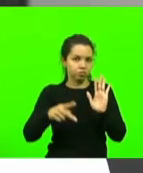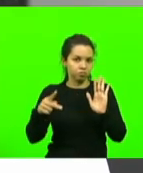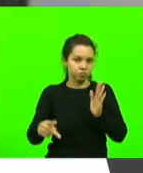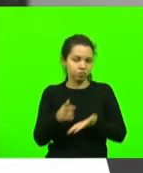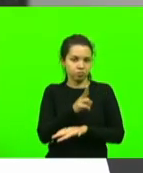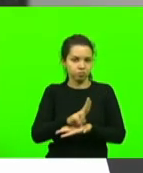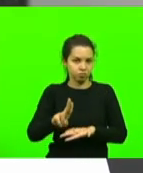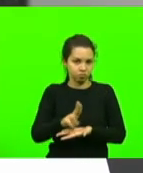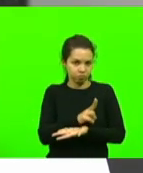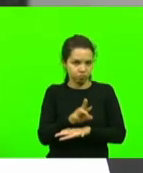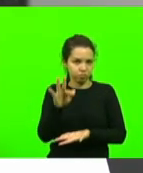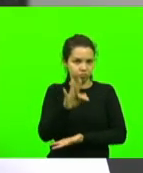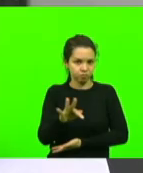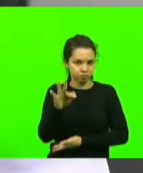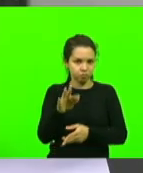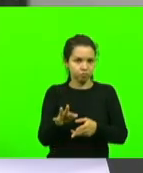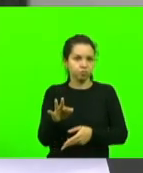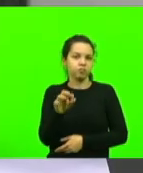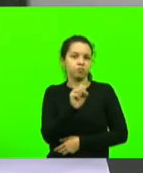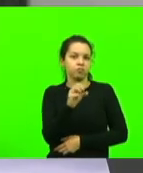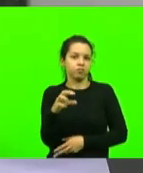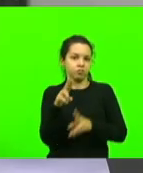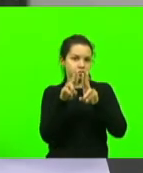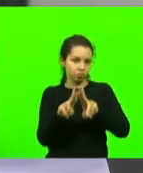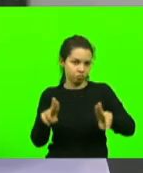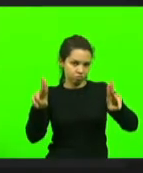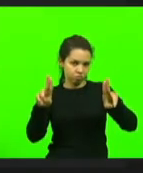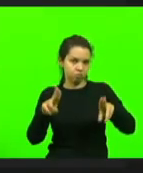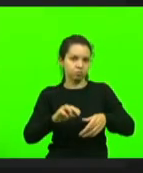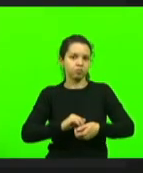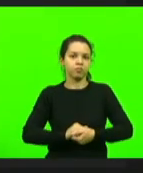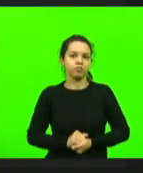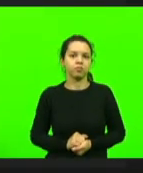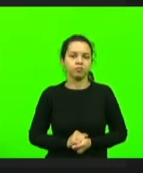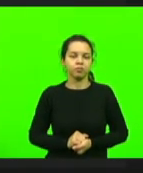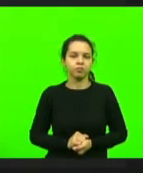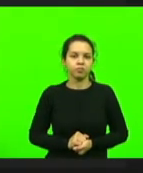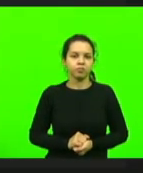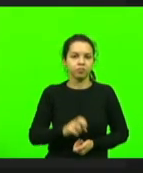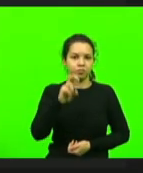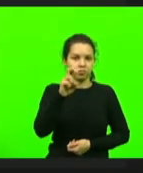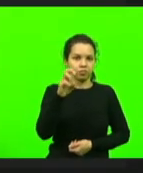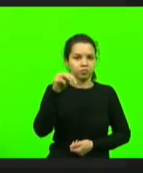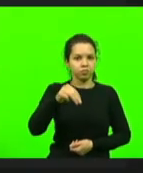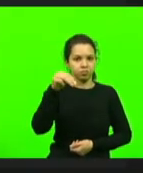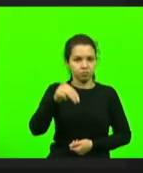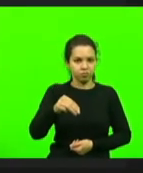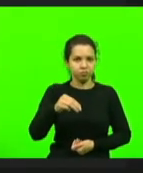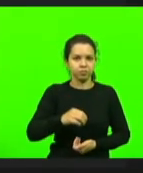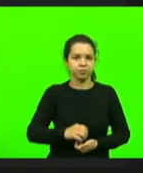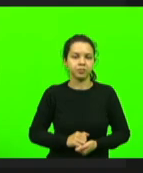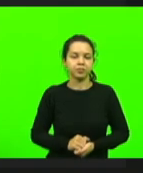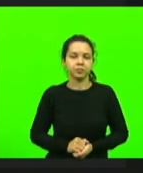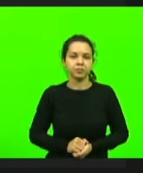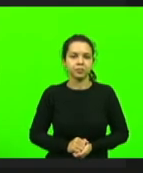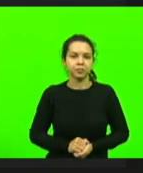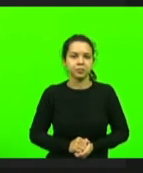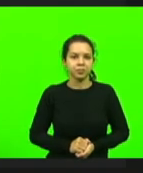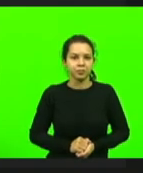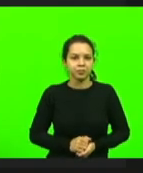de Santa Catarina UFSC cinco minutos também professora e obrigado